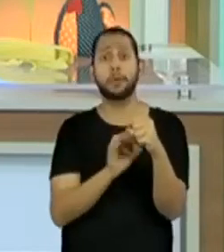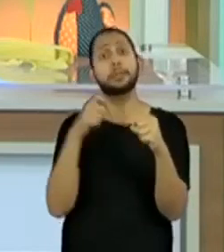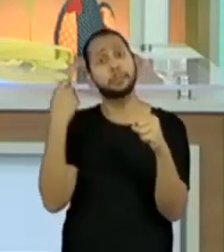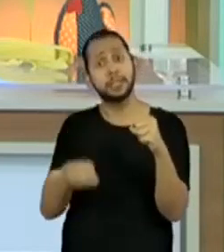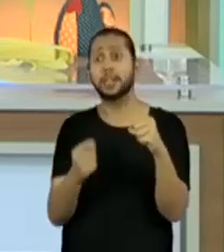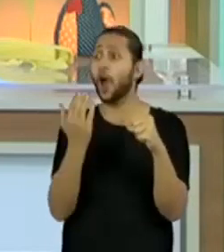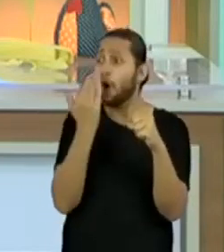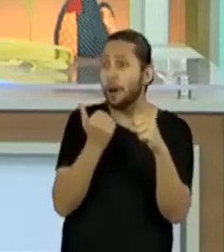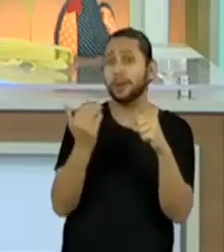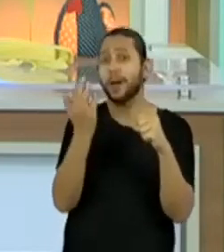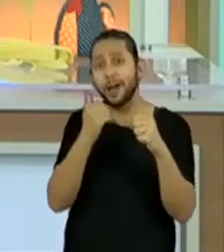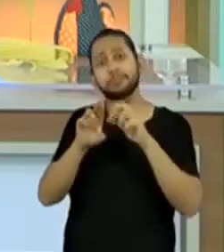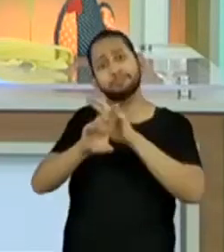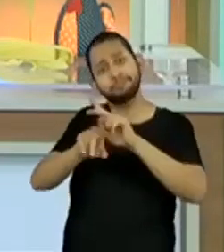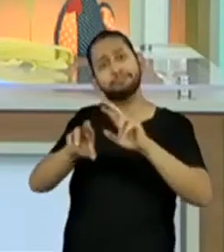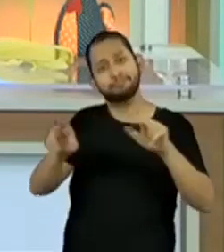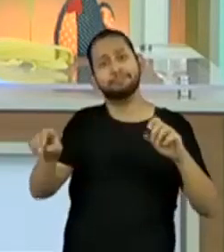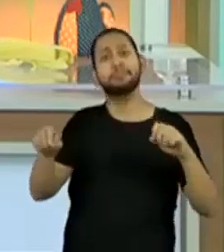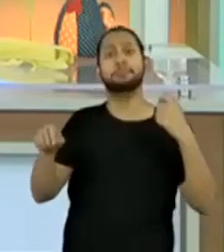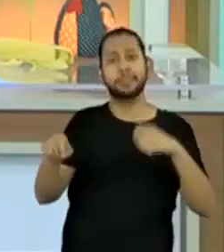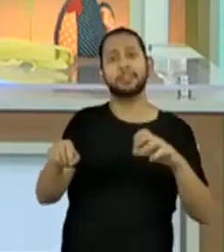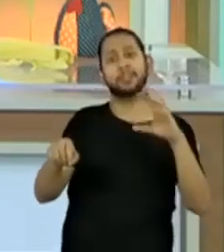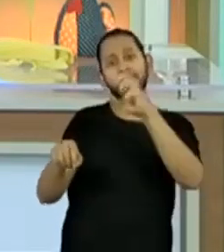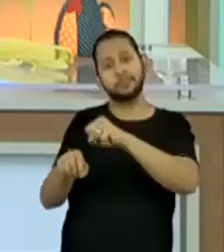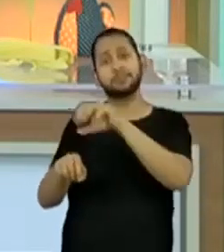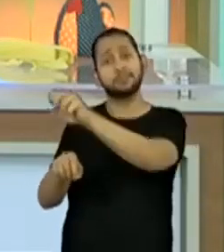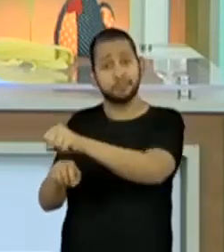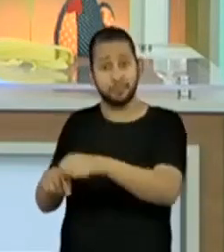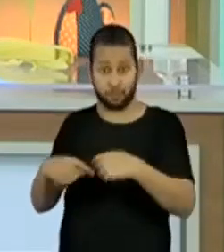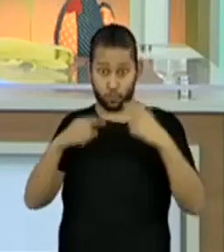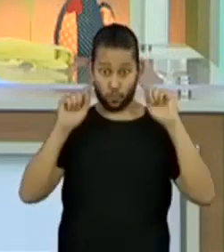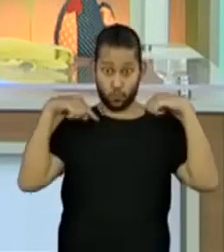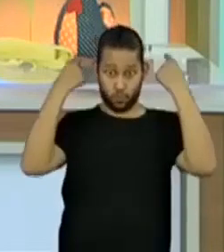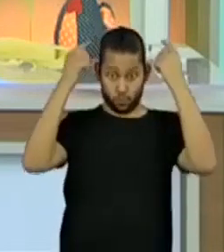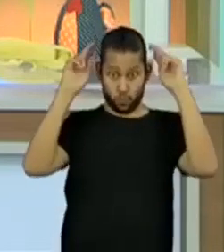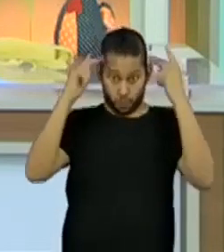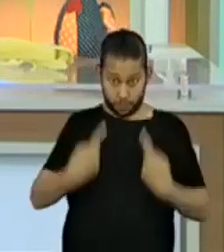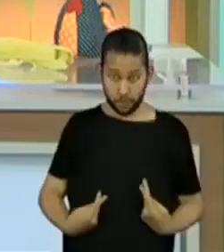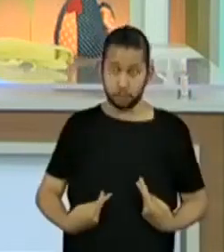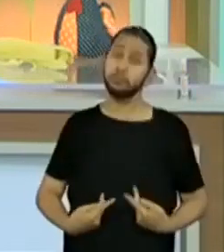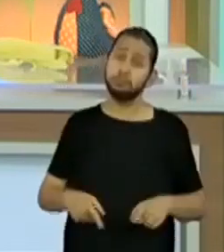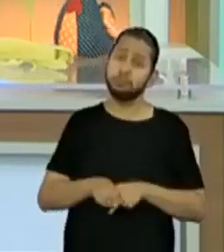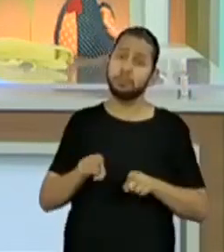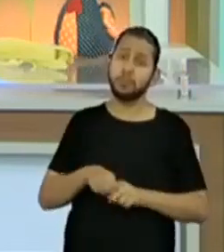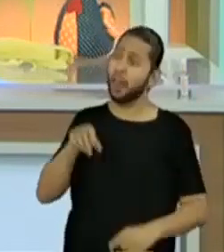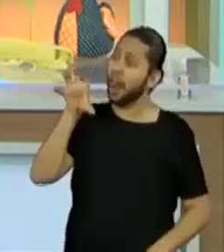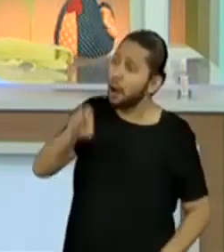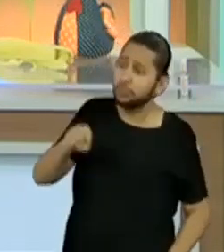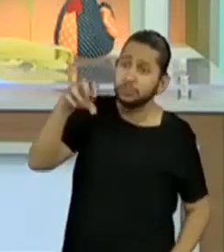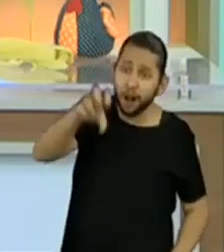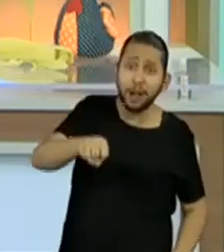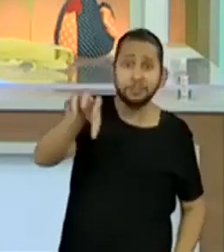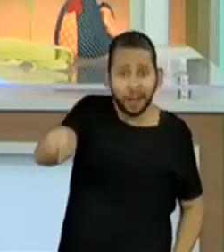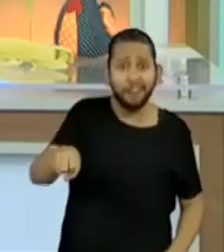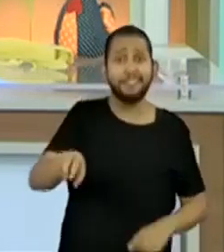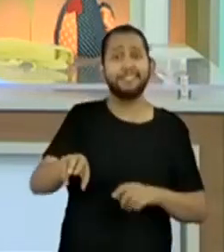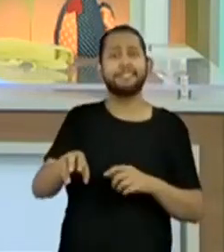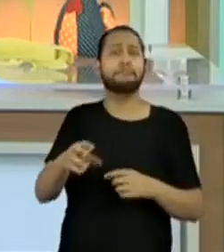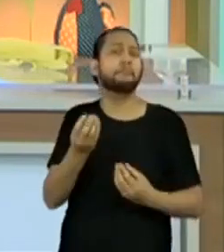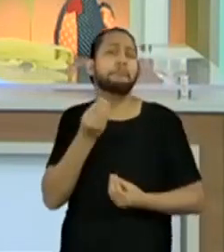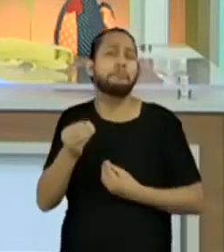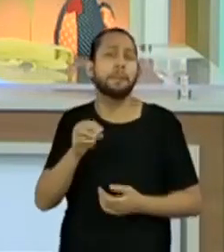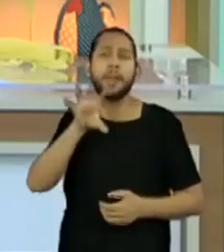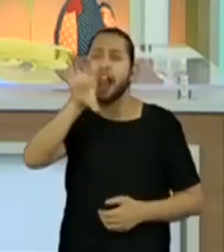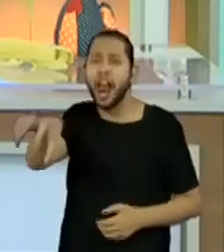alimento, certo? Nós também, como seres vivos, dependemos de outros seres vivos para termos